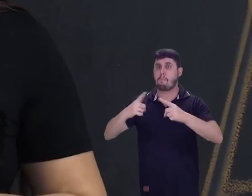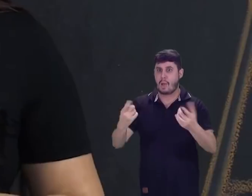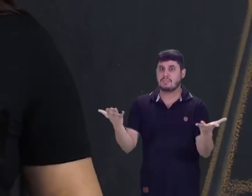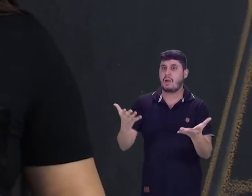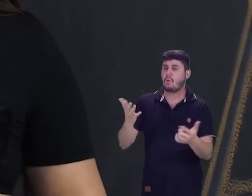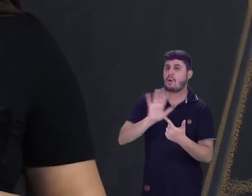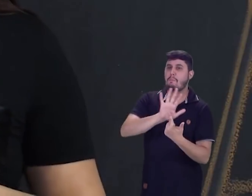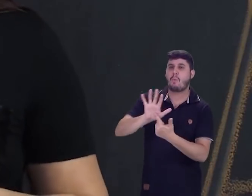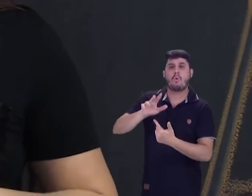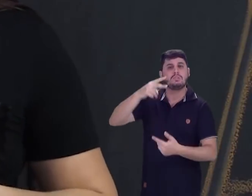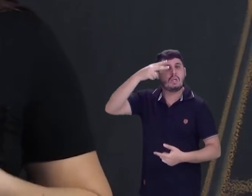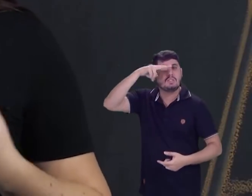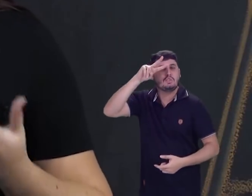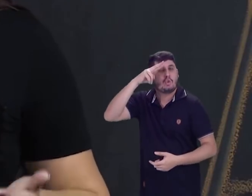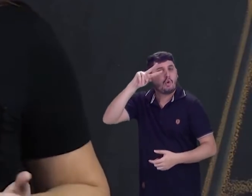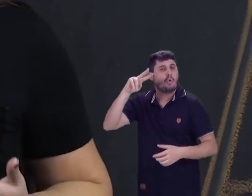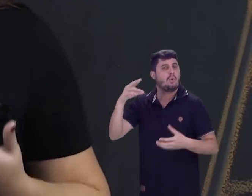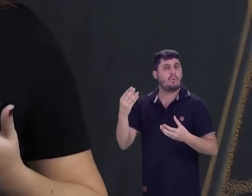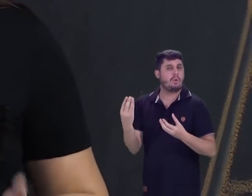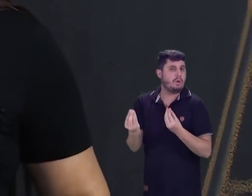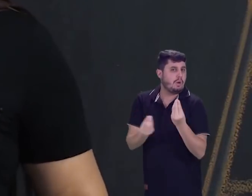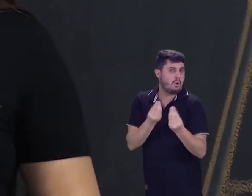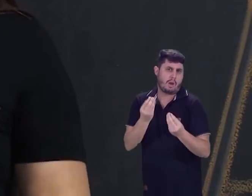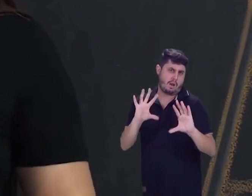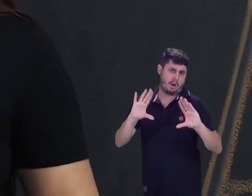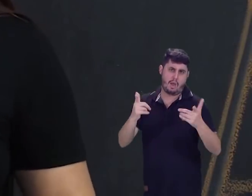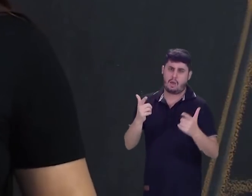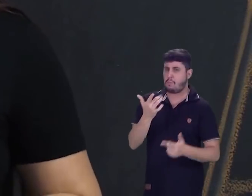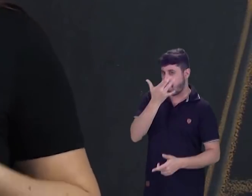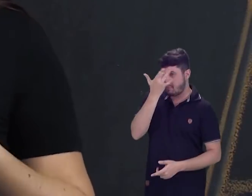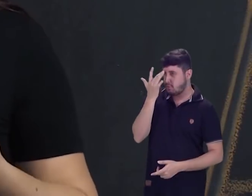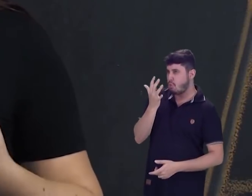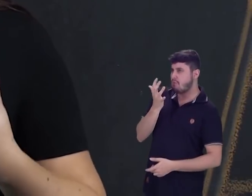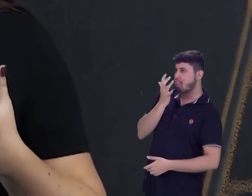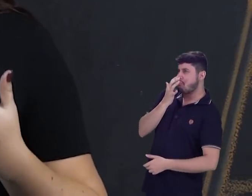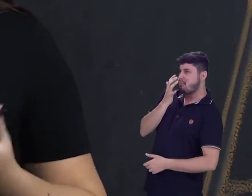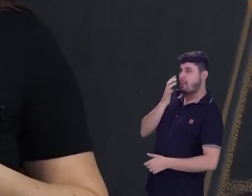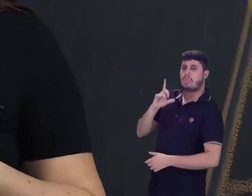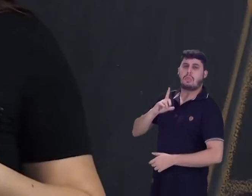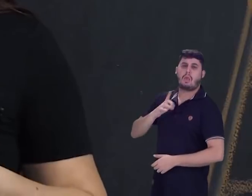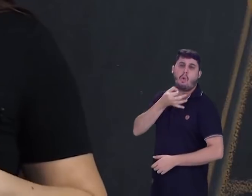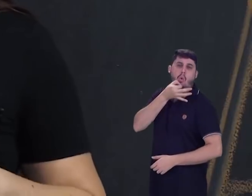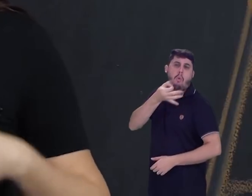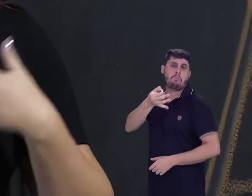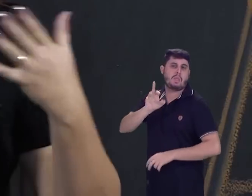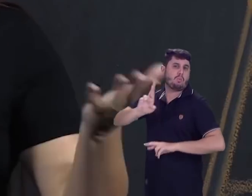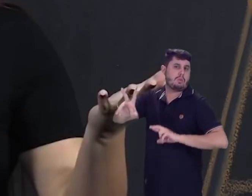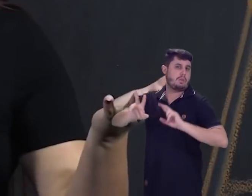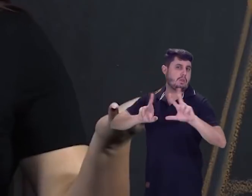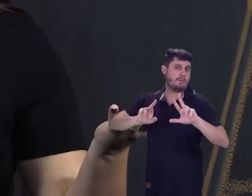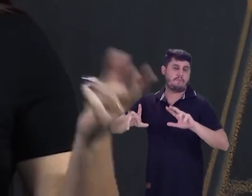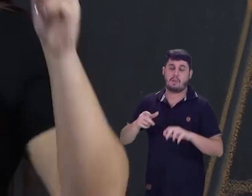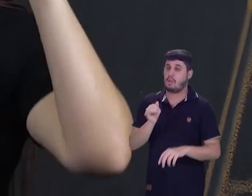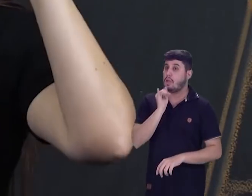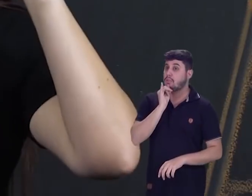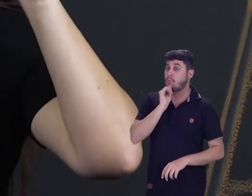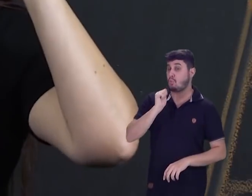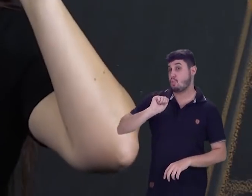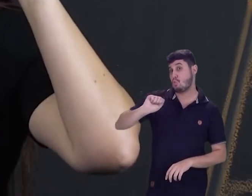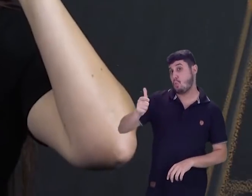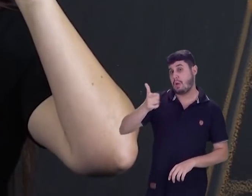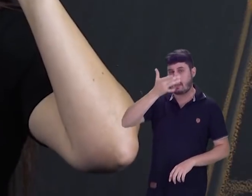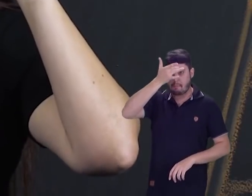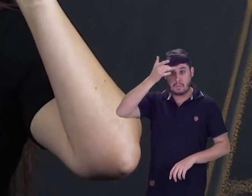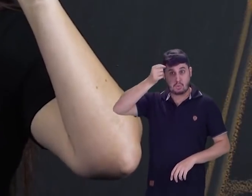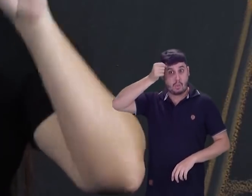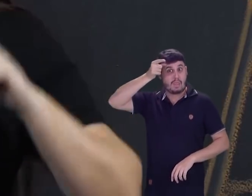vai contar alguma história. Claro que a interpretação do observador foi sempre algo diferente daquilo que talvez o artista